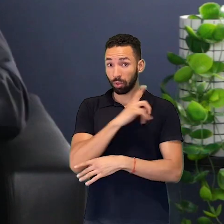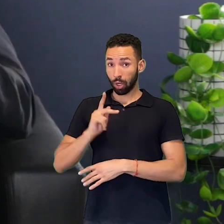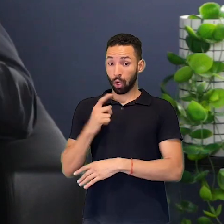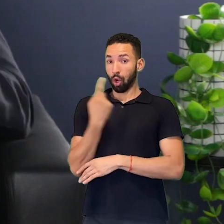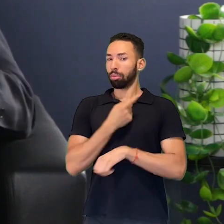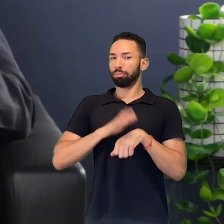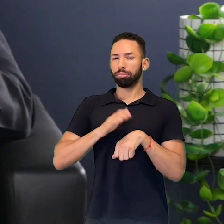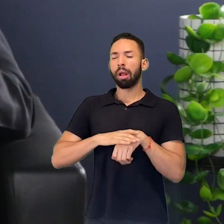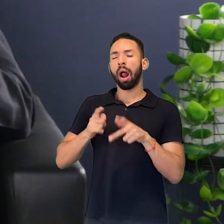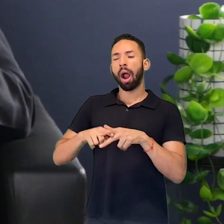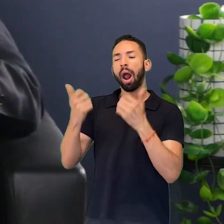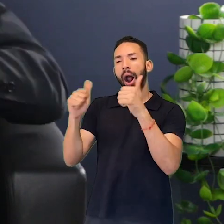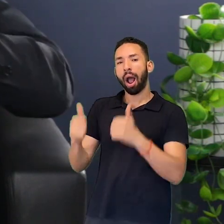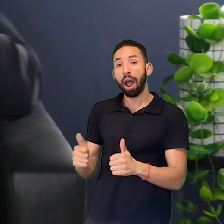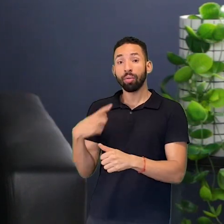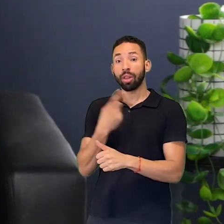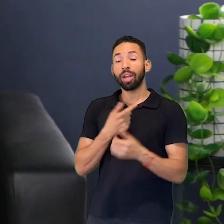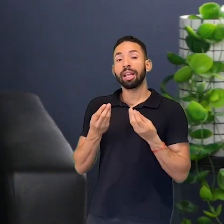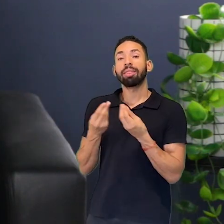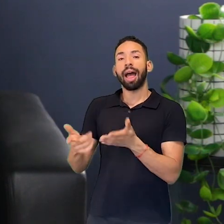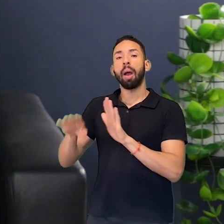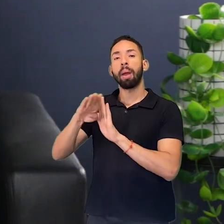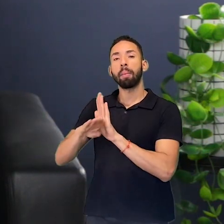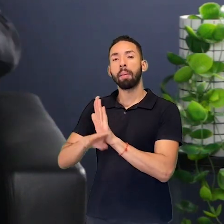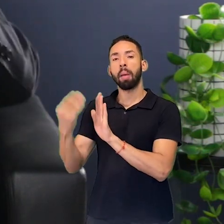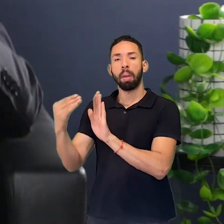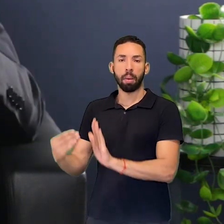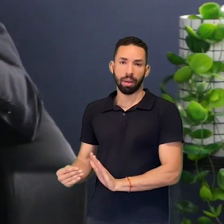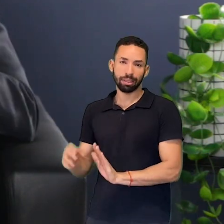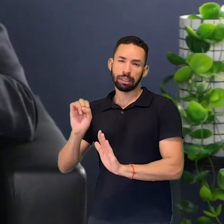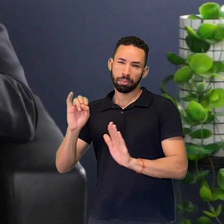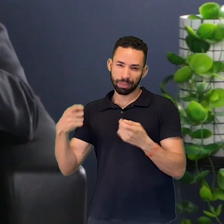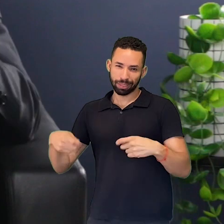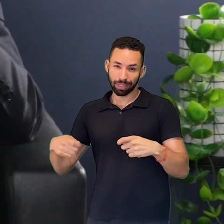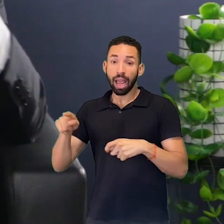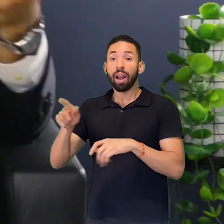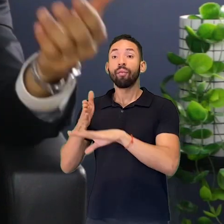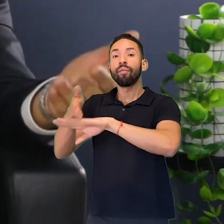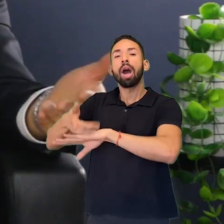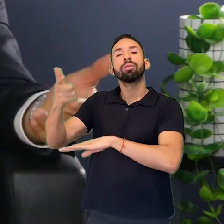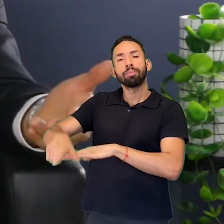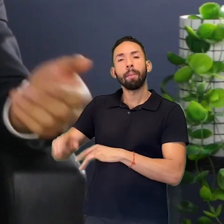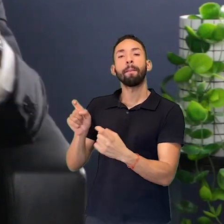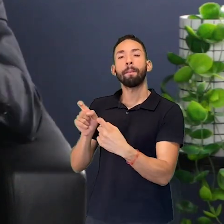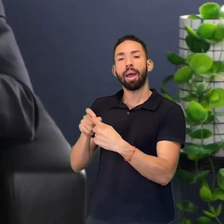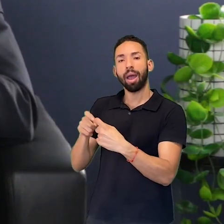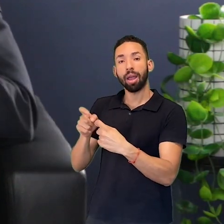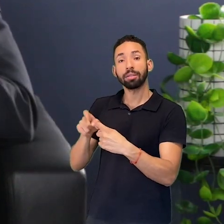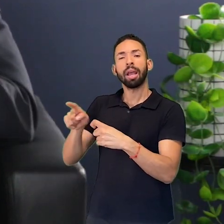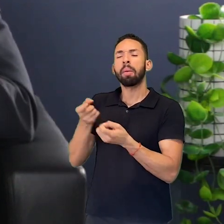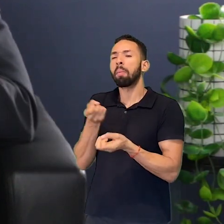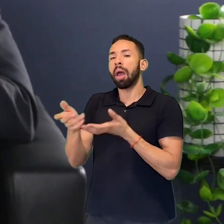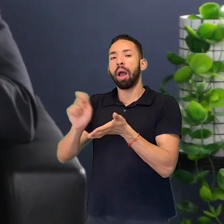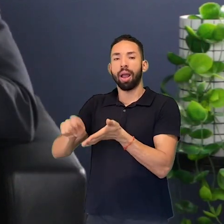defensoria, e aí nós analisando o caso, nós passamos um formulário para ele, se for esse o caso. E aí ele vai no médico,